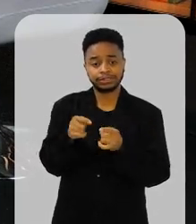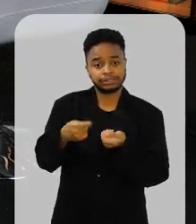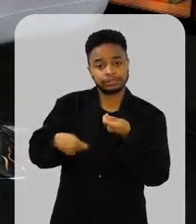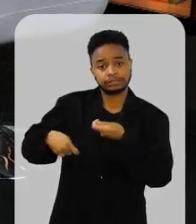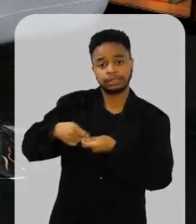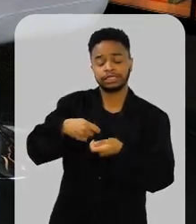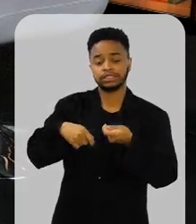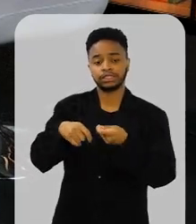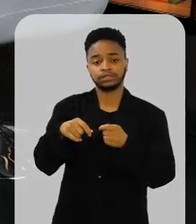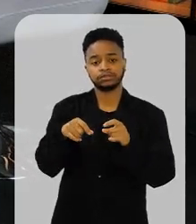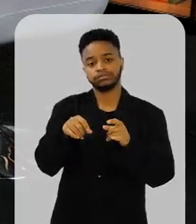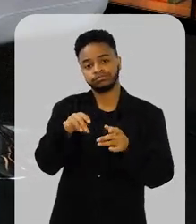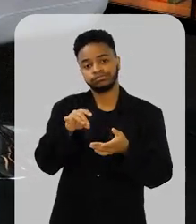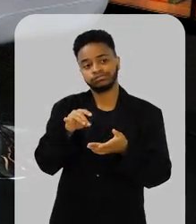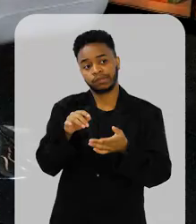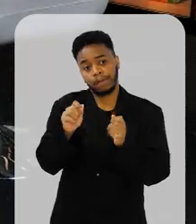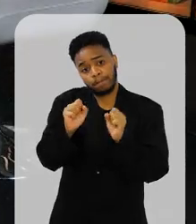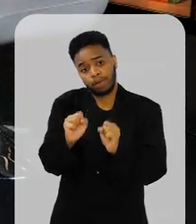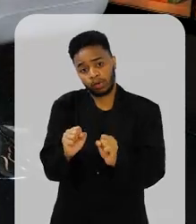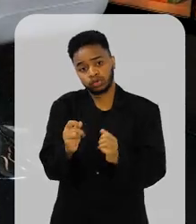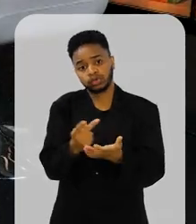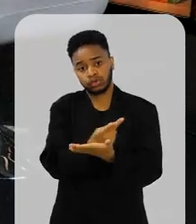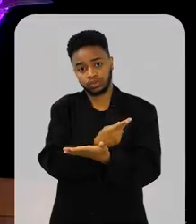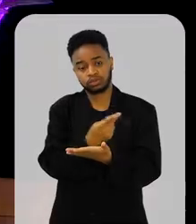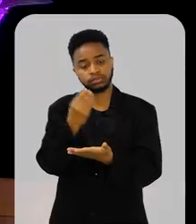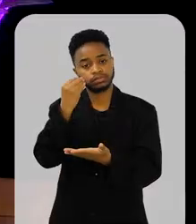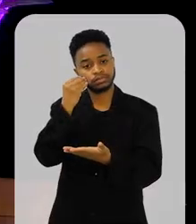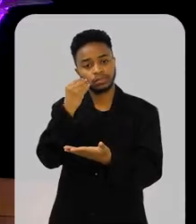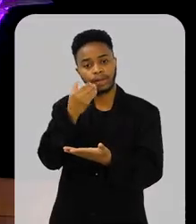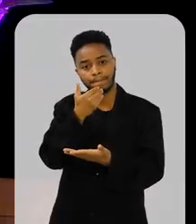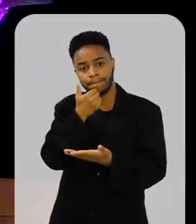mediação, ela é uma possibilidade de